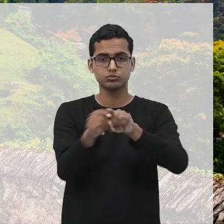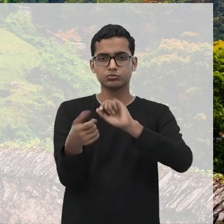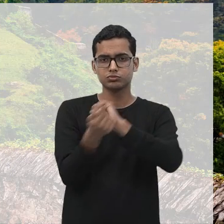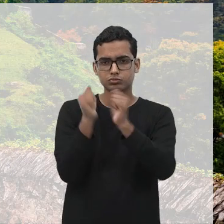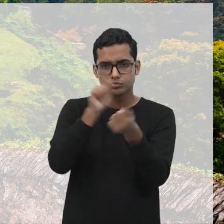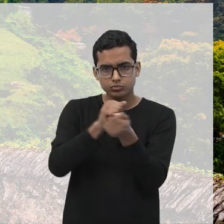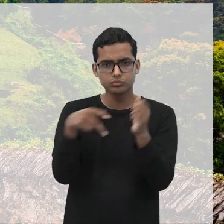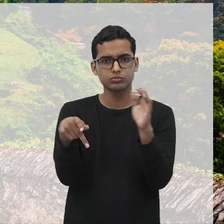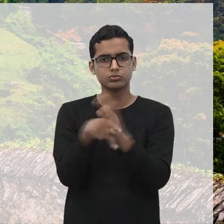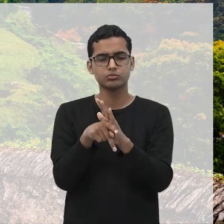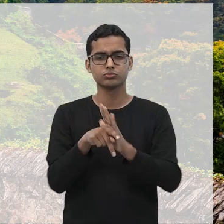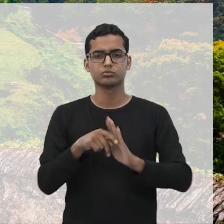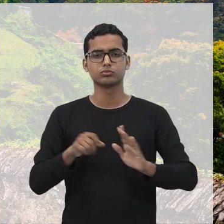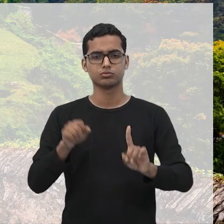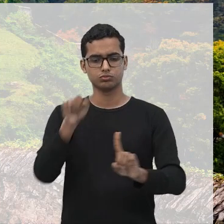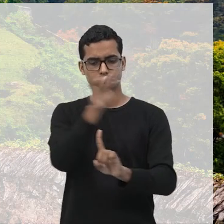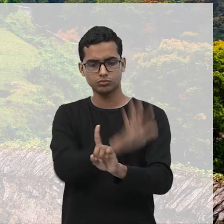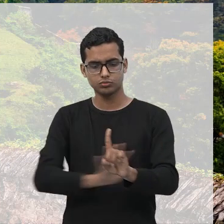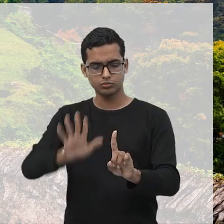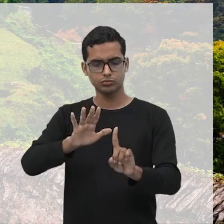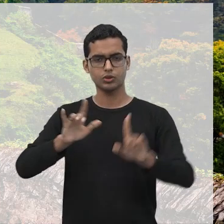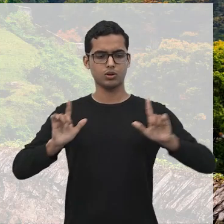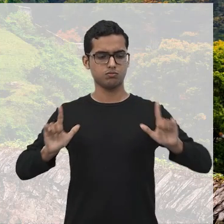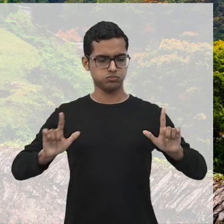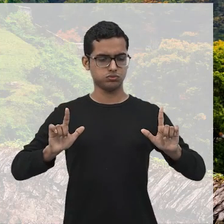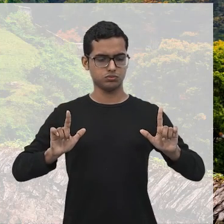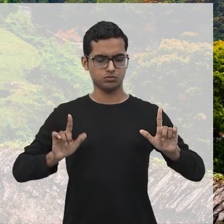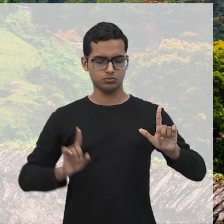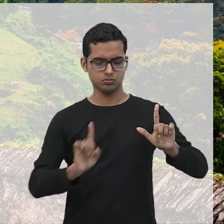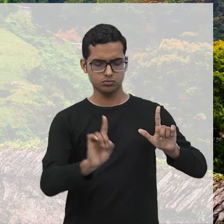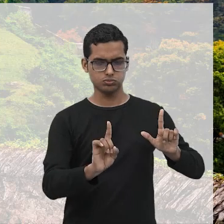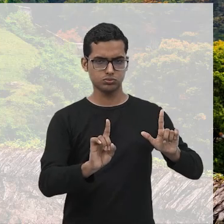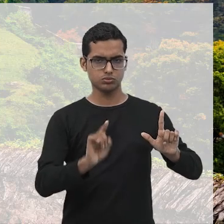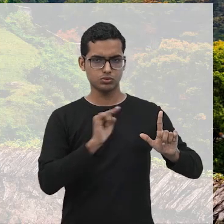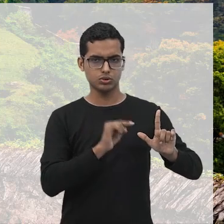o cenário virtual, né, que é até mais fácil, cada